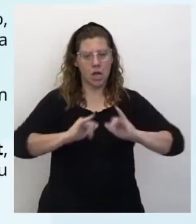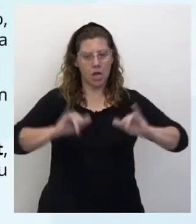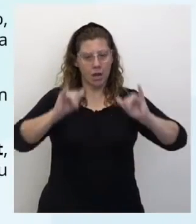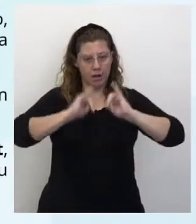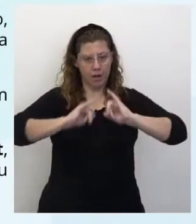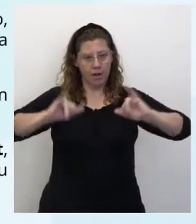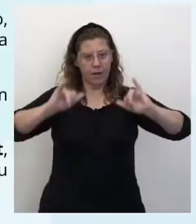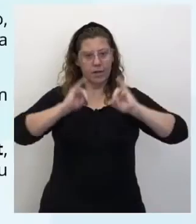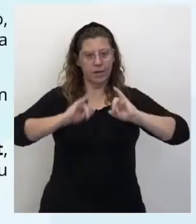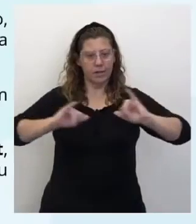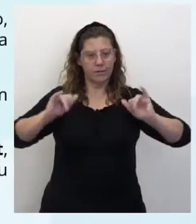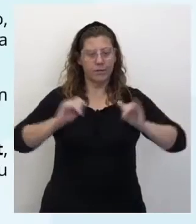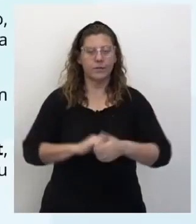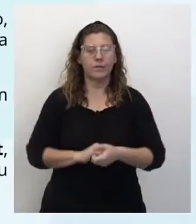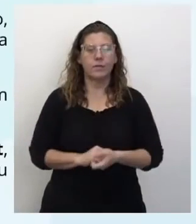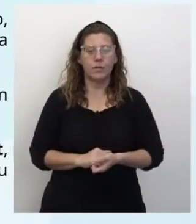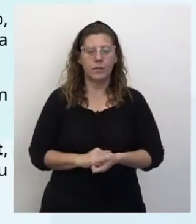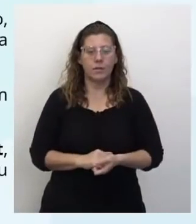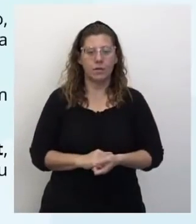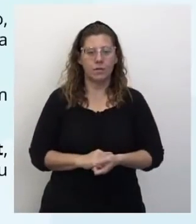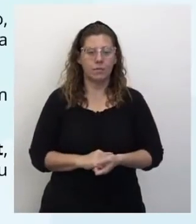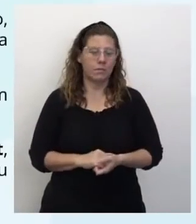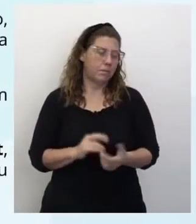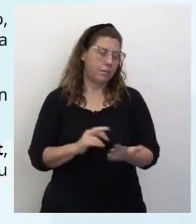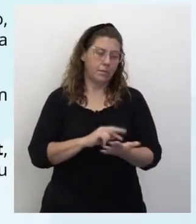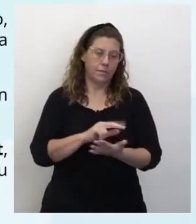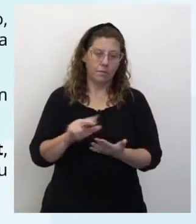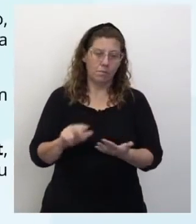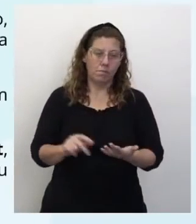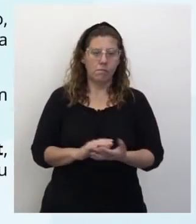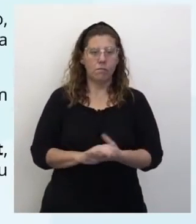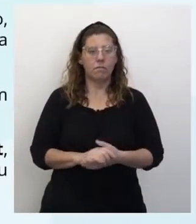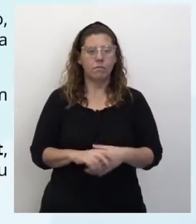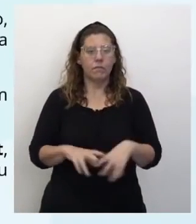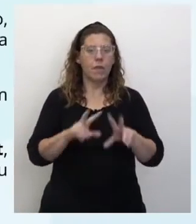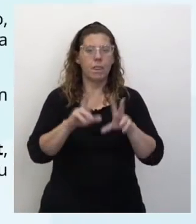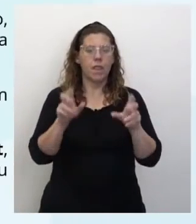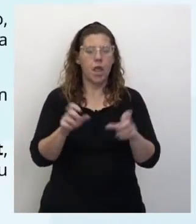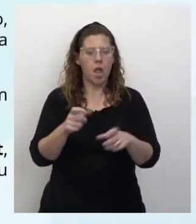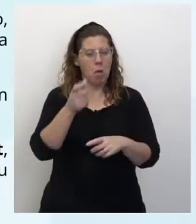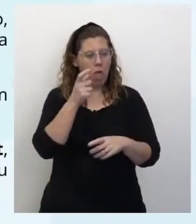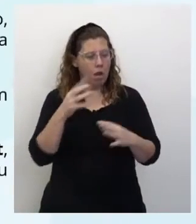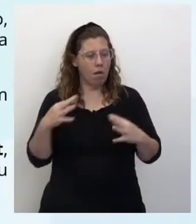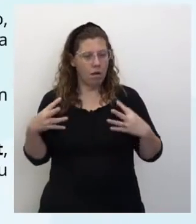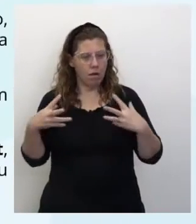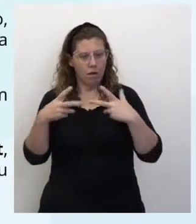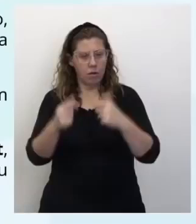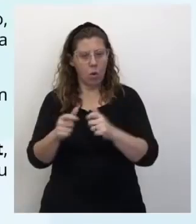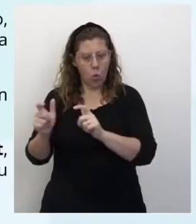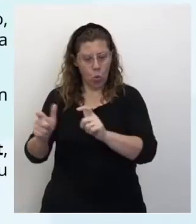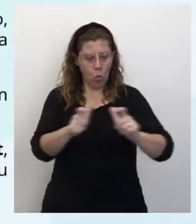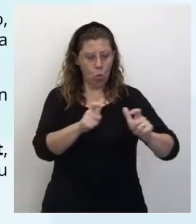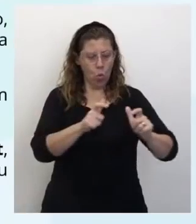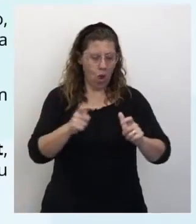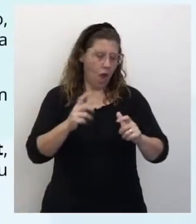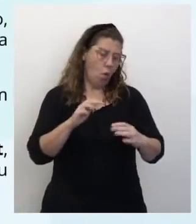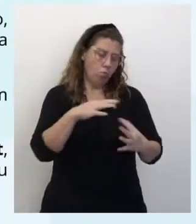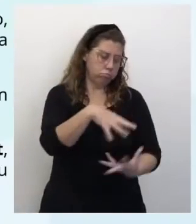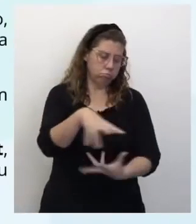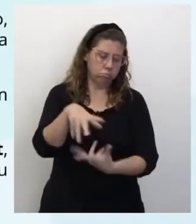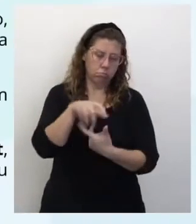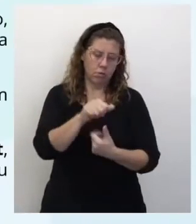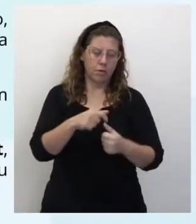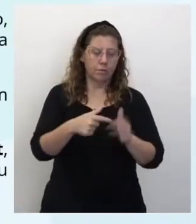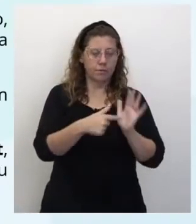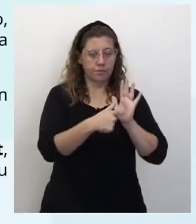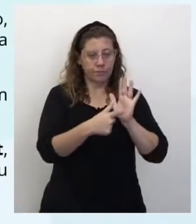memes, que é o foco da nossa aula hoje, entre outros, sobre temas de interesse coletivo, local ou global, que